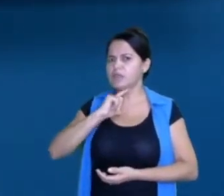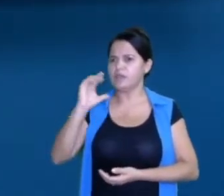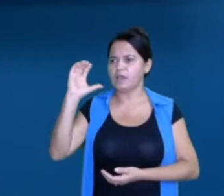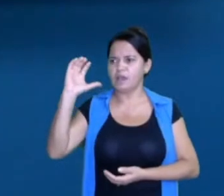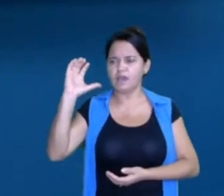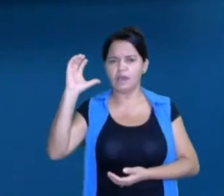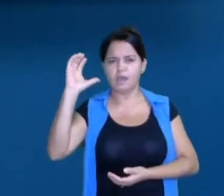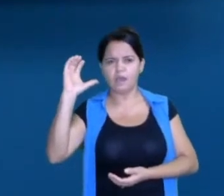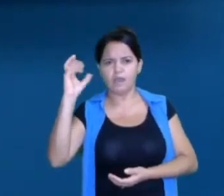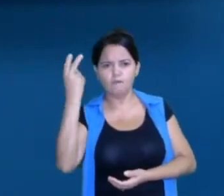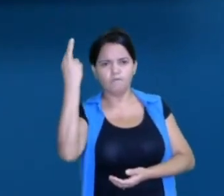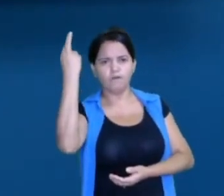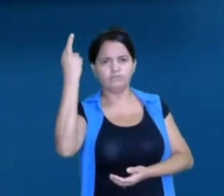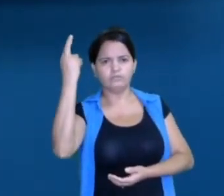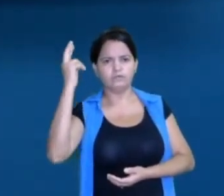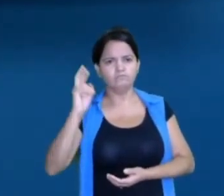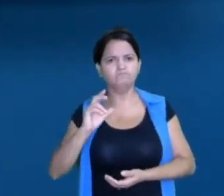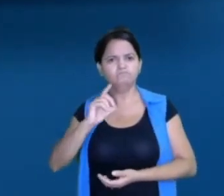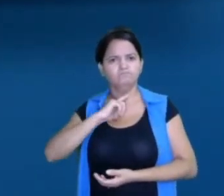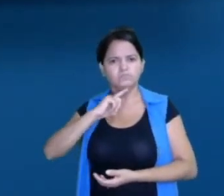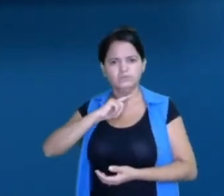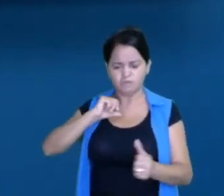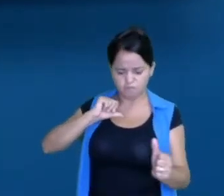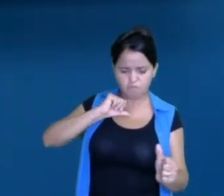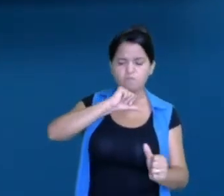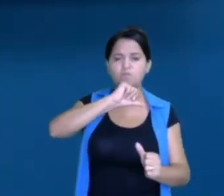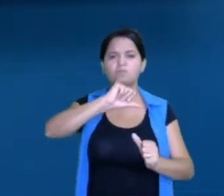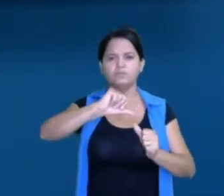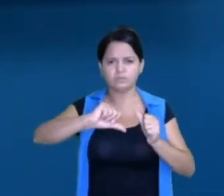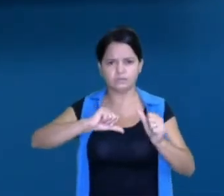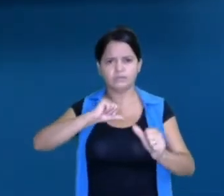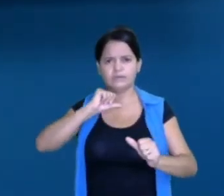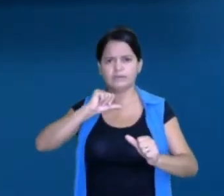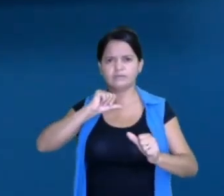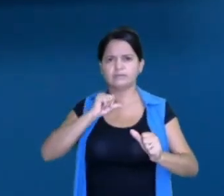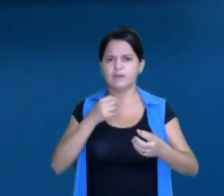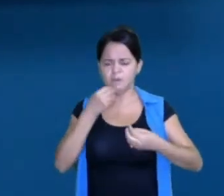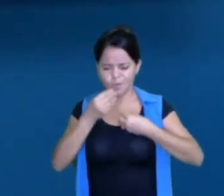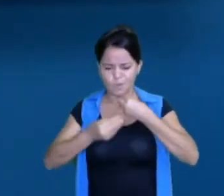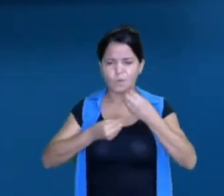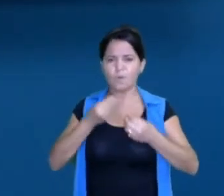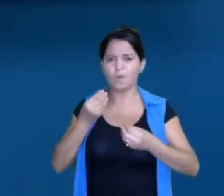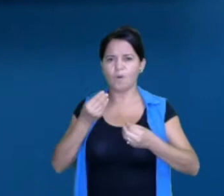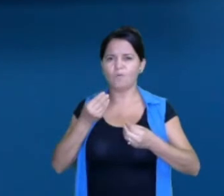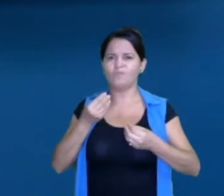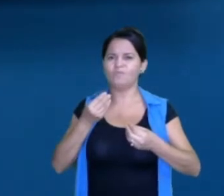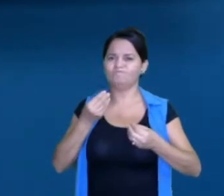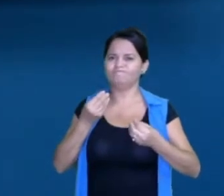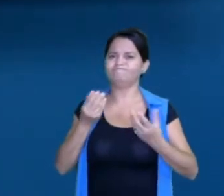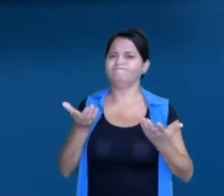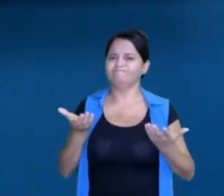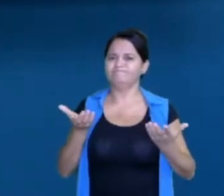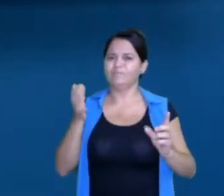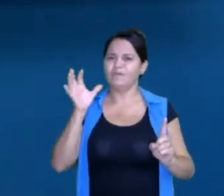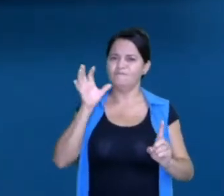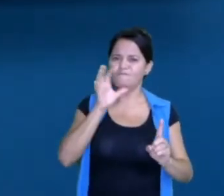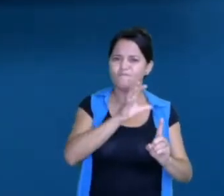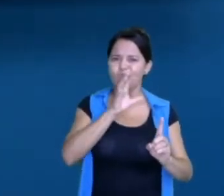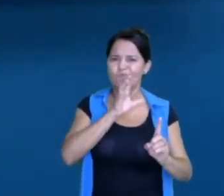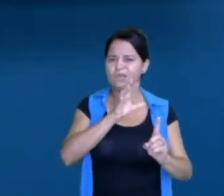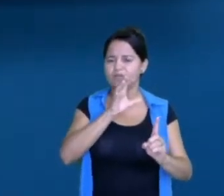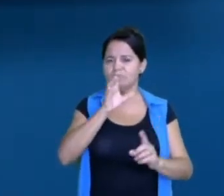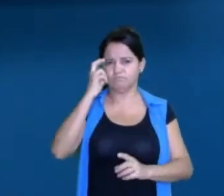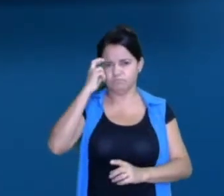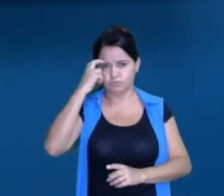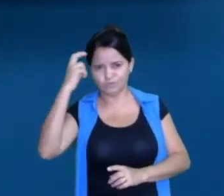uma mudança que entraria no aspecto cultural, social, econômico, nunca